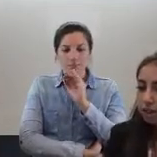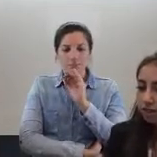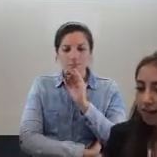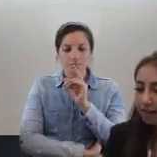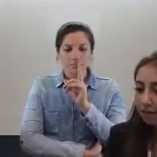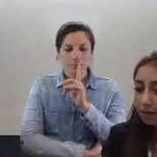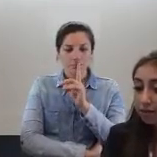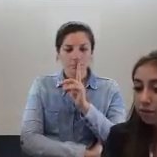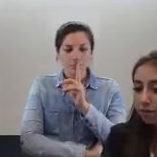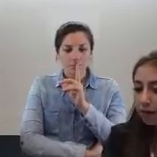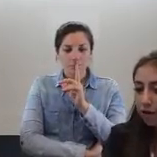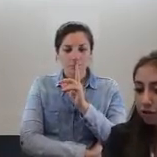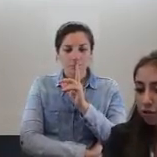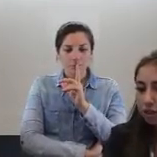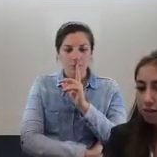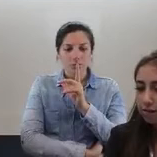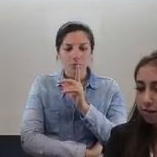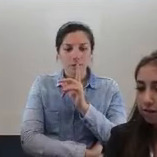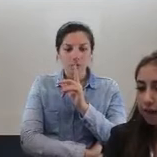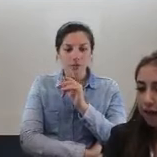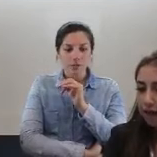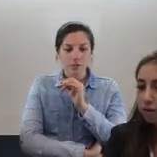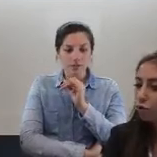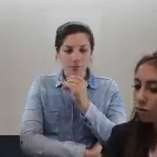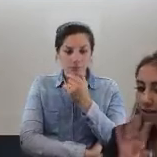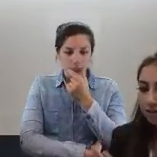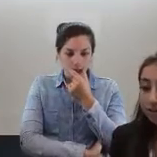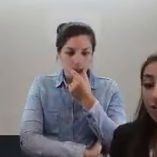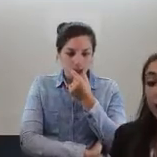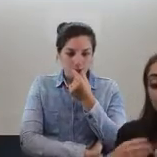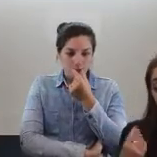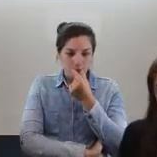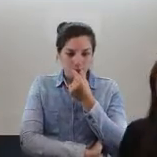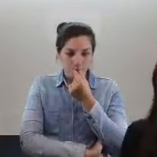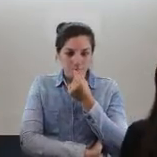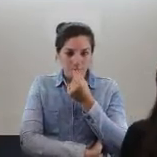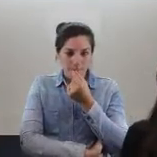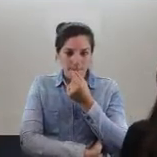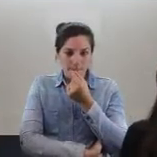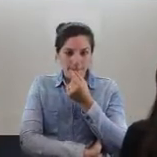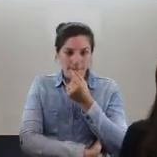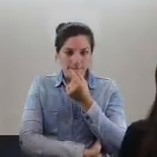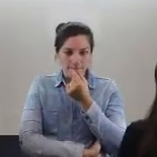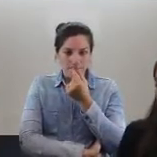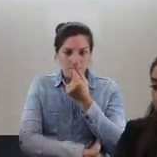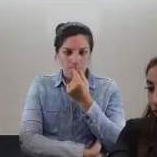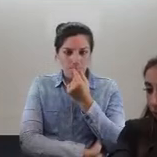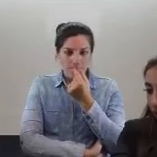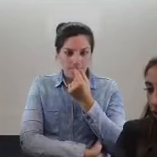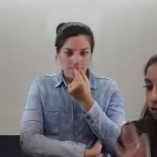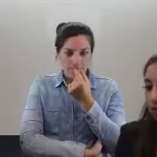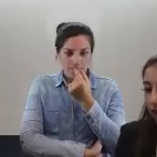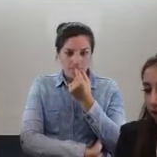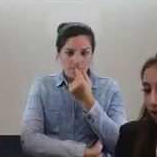Então, tudo que tiver dentro da educação... Isso aqui é tudo periódico, ó, gente. E tudo relacionado à educação. Tudo relacionado à educação. A maioria tá em inglês, tá? Mas isso